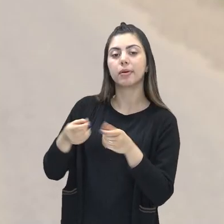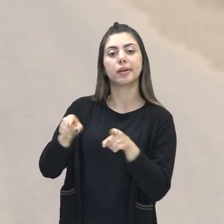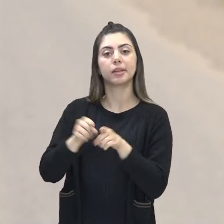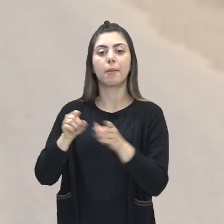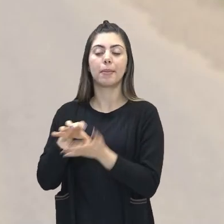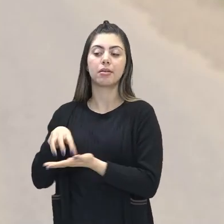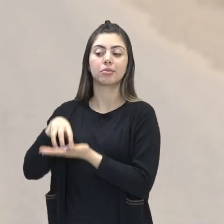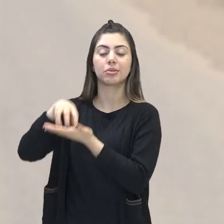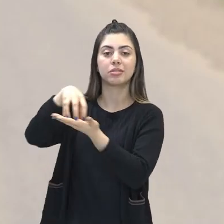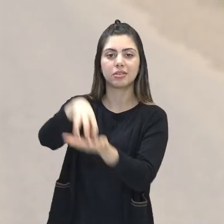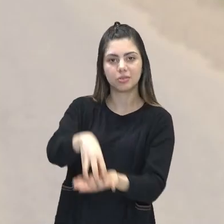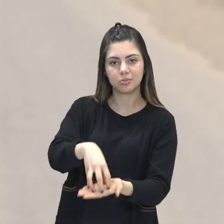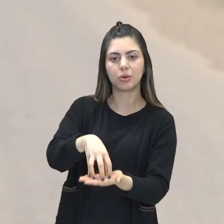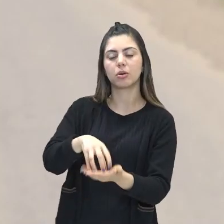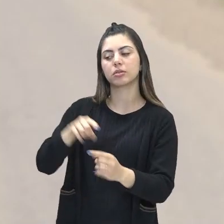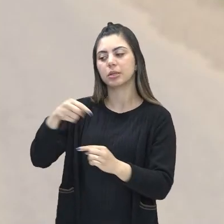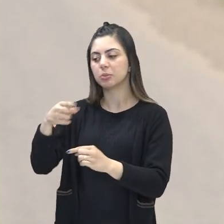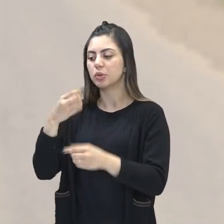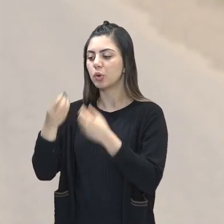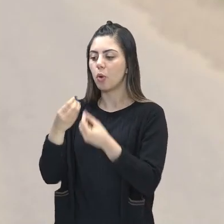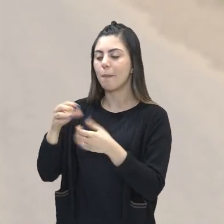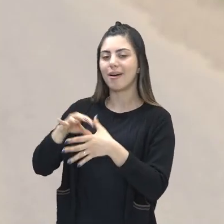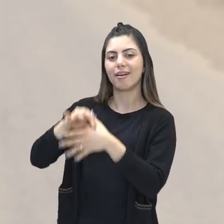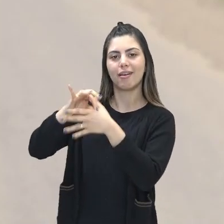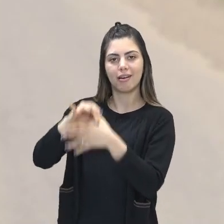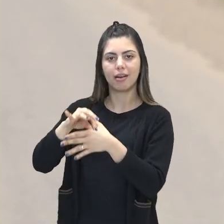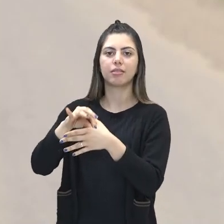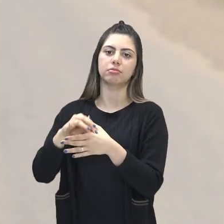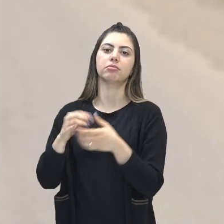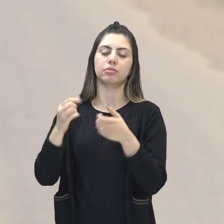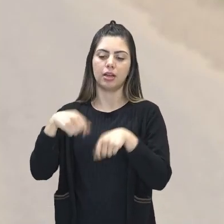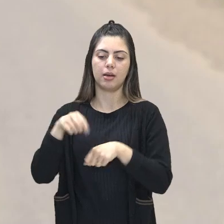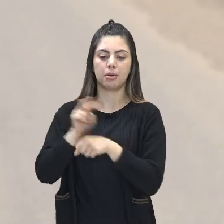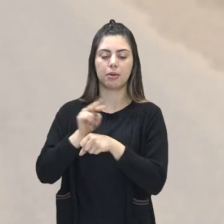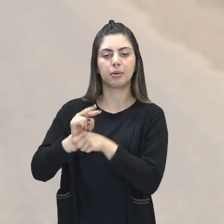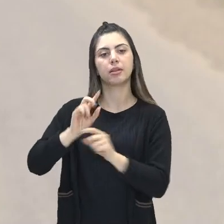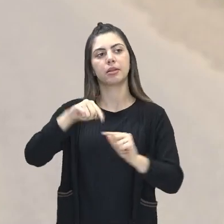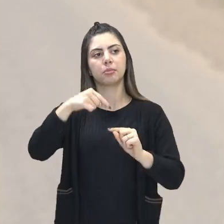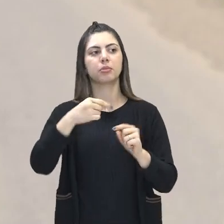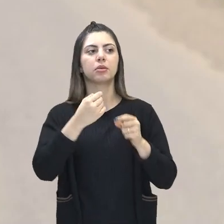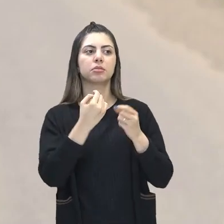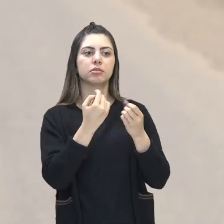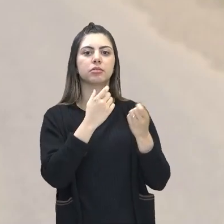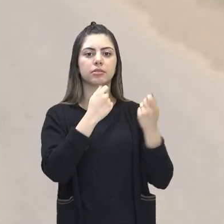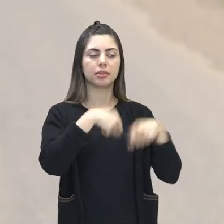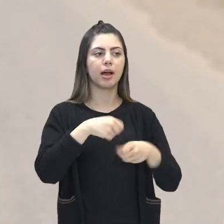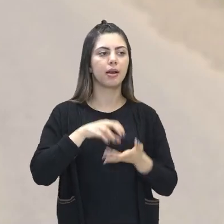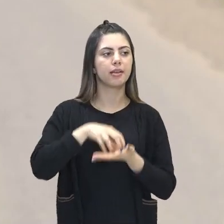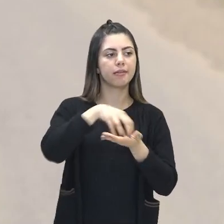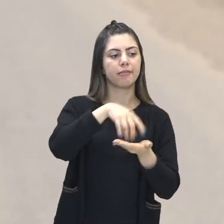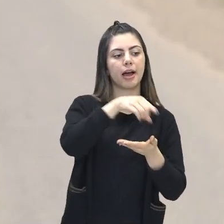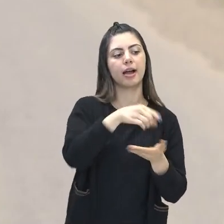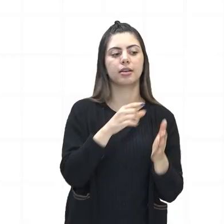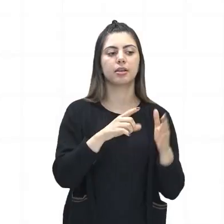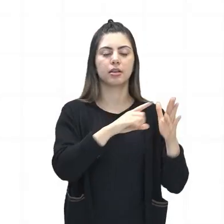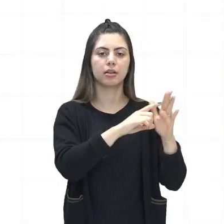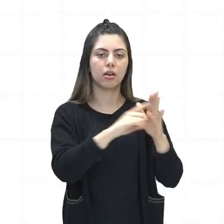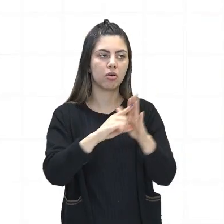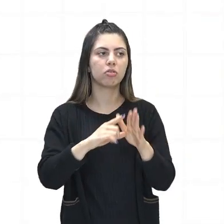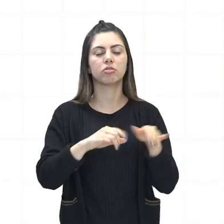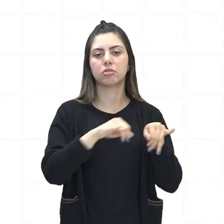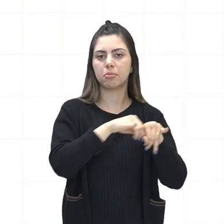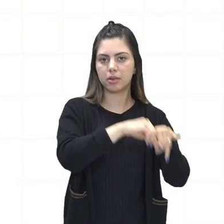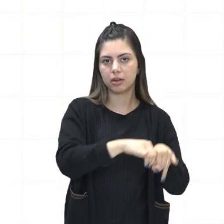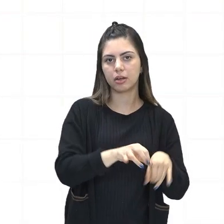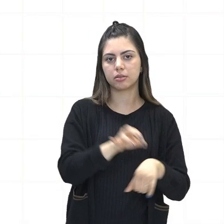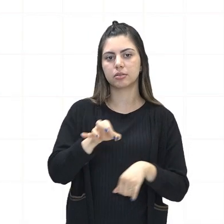da carne depois que o gado é abatido, né? Para mandar para os mercados, né? Então, continuando, a gente tem a região